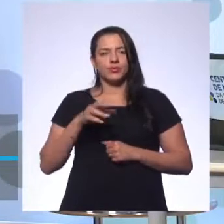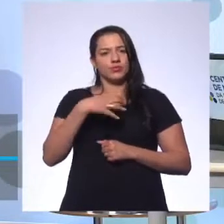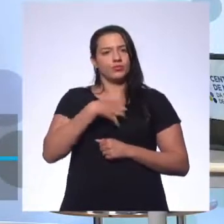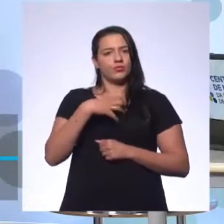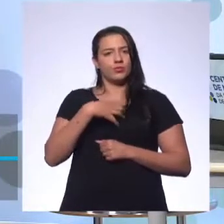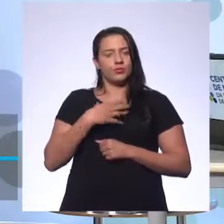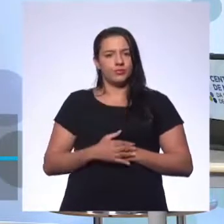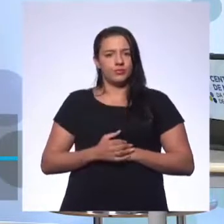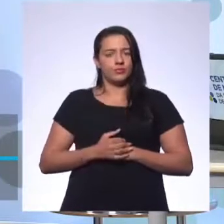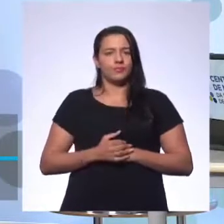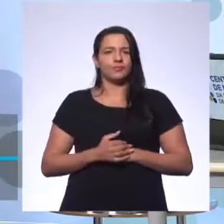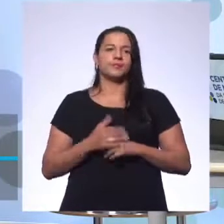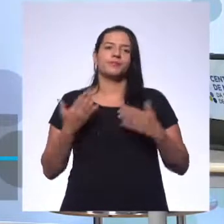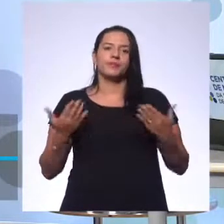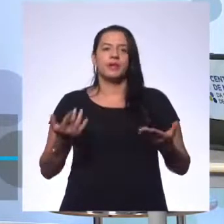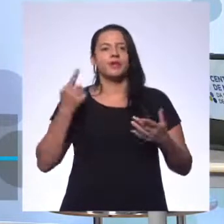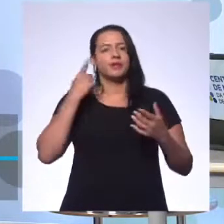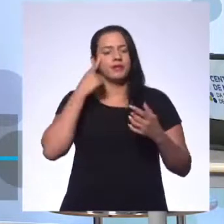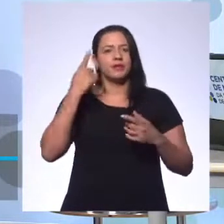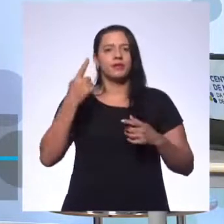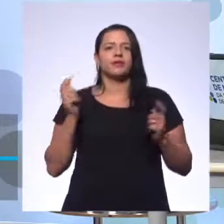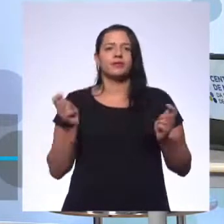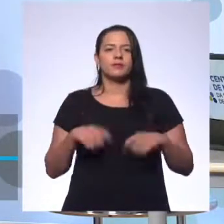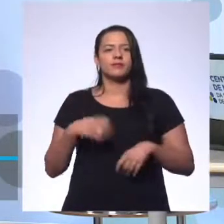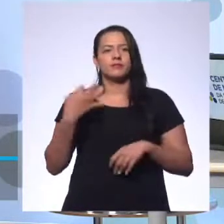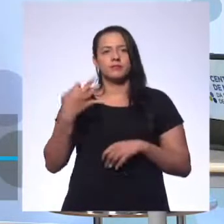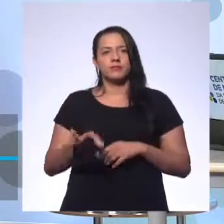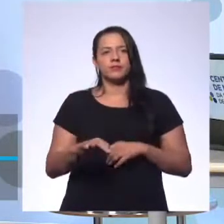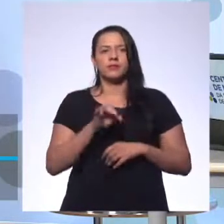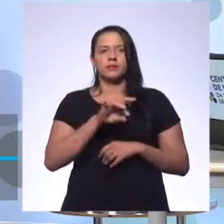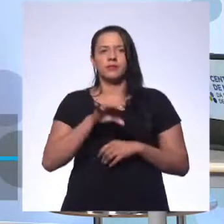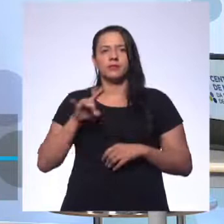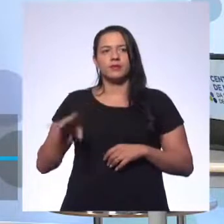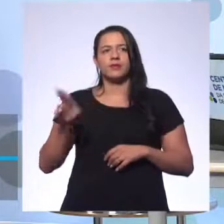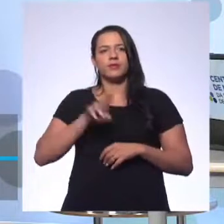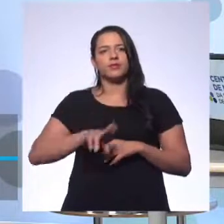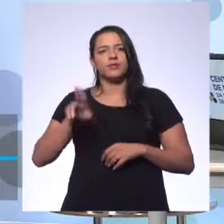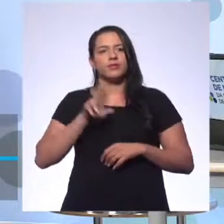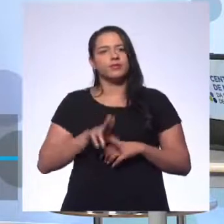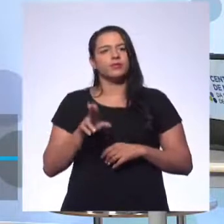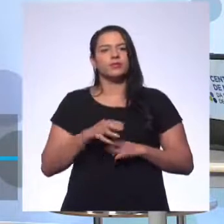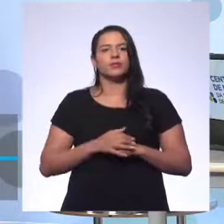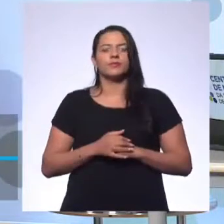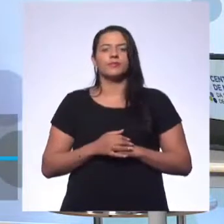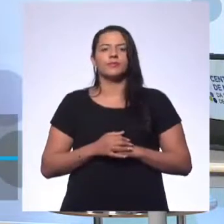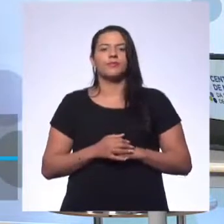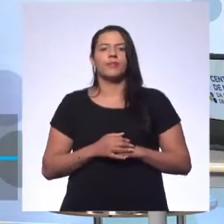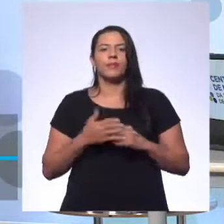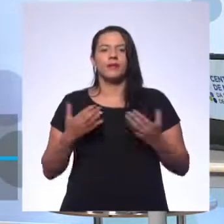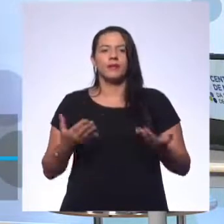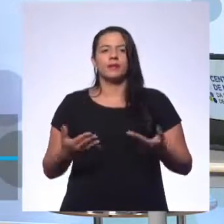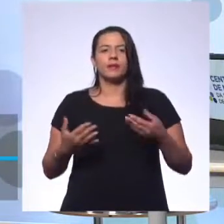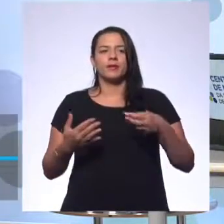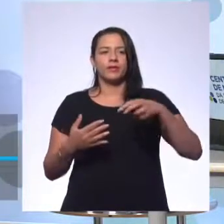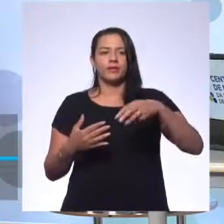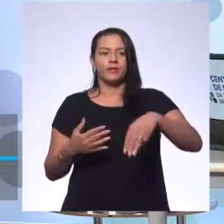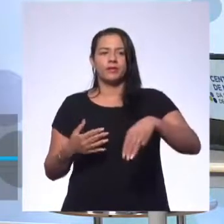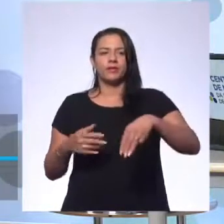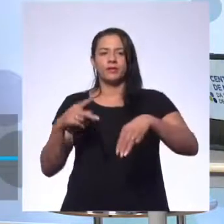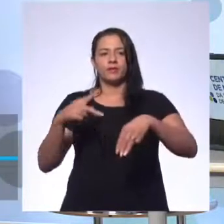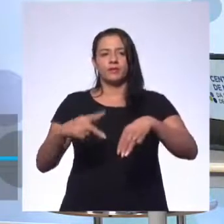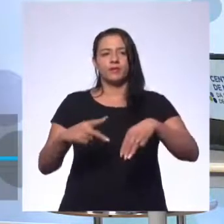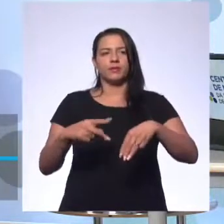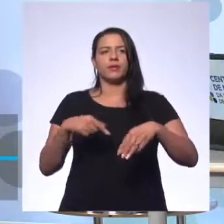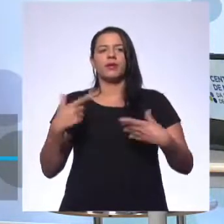Né? Então, a ideia era justamente essa, então cada um usasse o seu critério e tentasse classificar aí. No caso desse, eu acho que ela